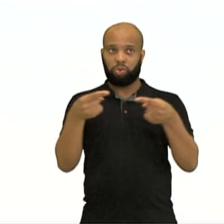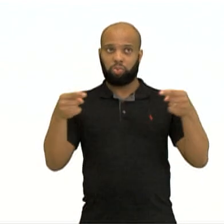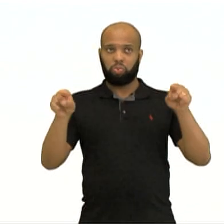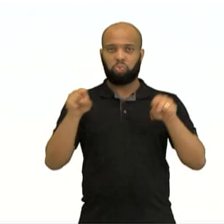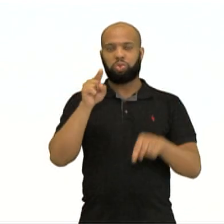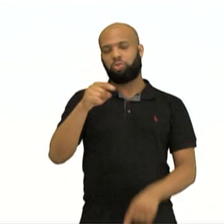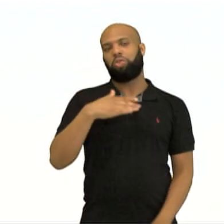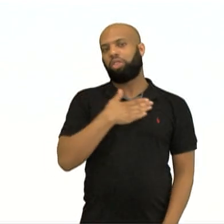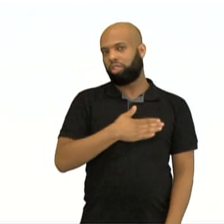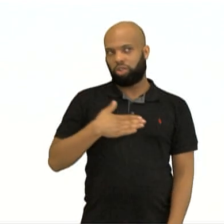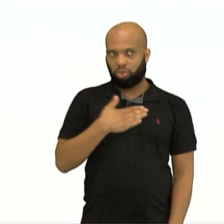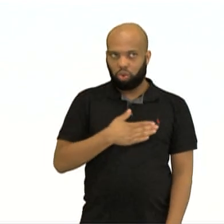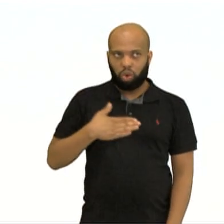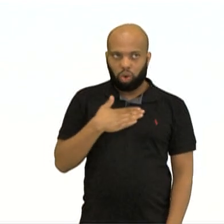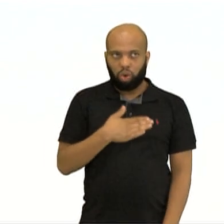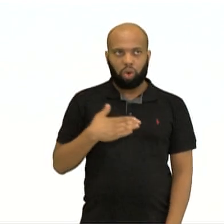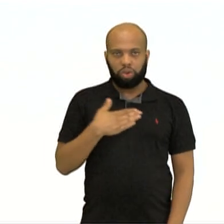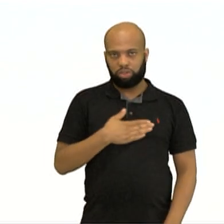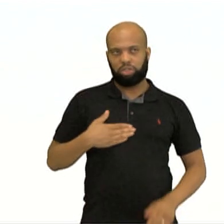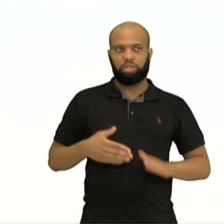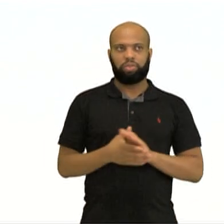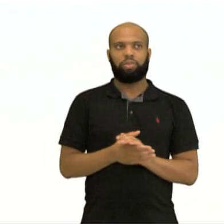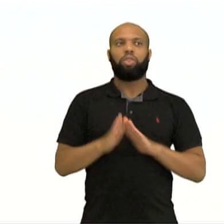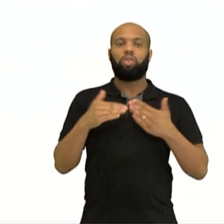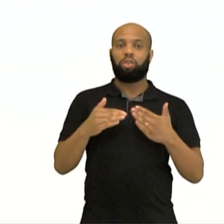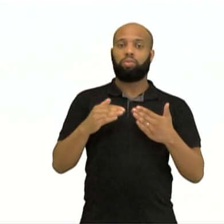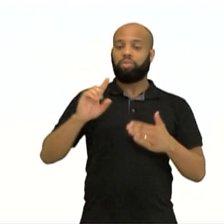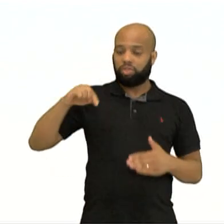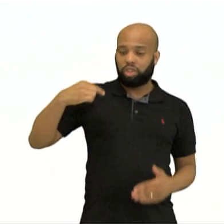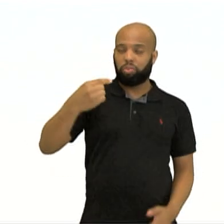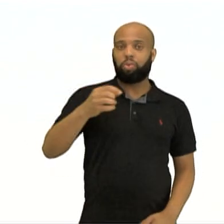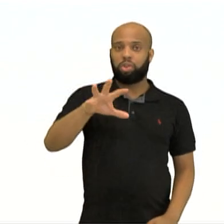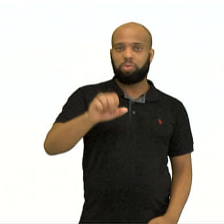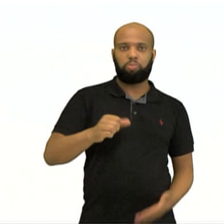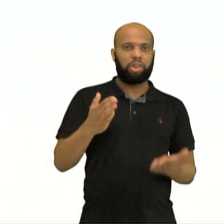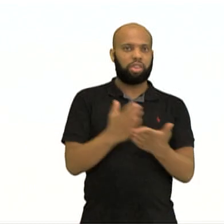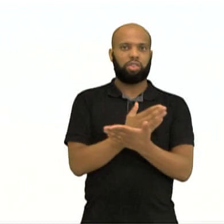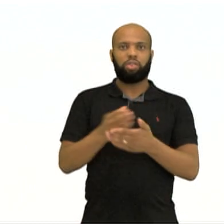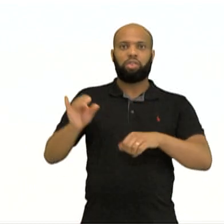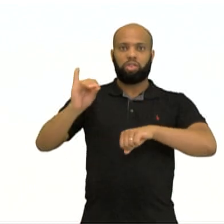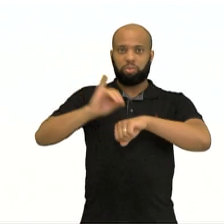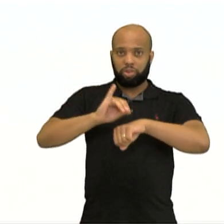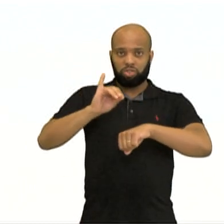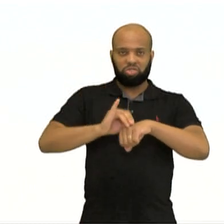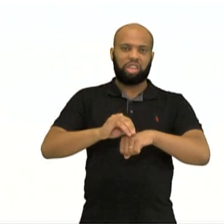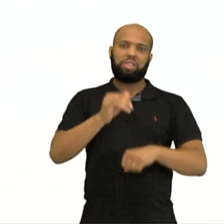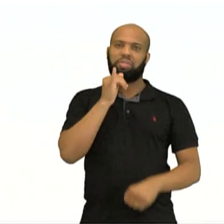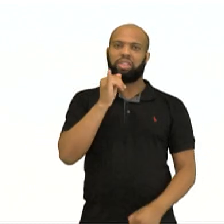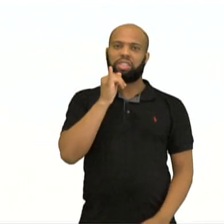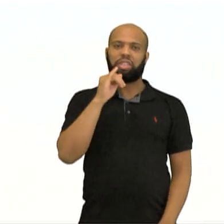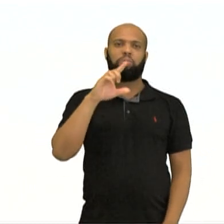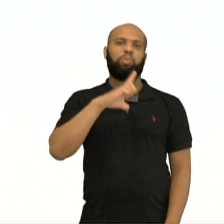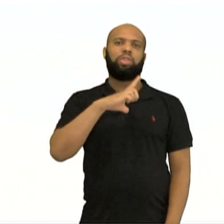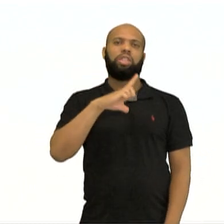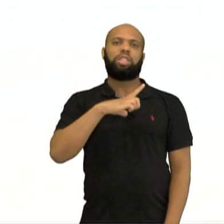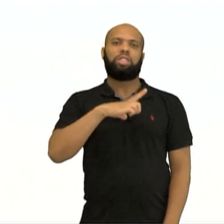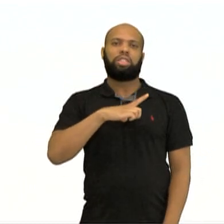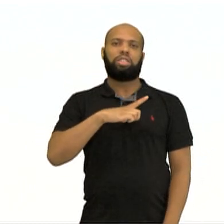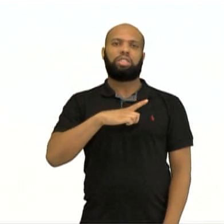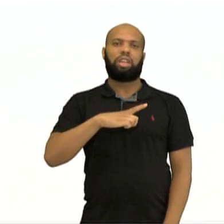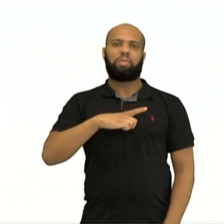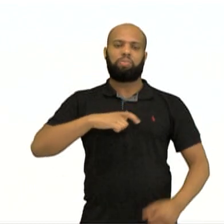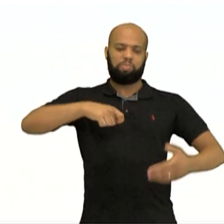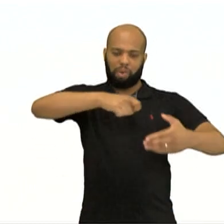música de sua preferência e ouça. Em seguida, pegue algum objeto que você tenha, uma panela, uma caixa de fósforo,